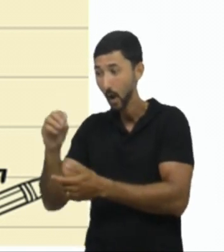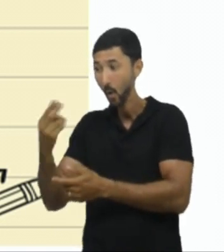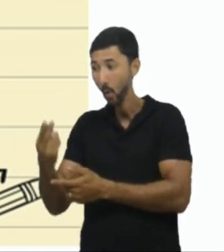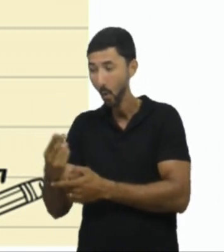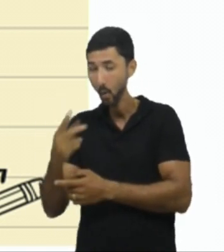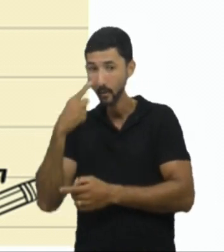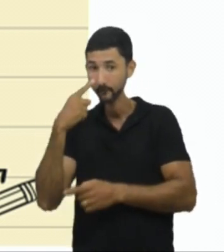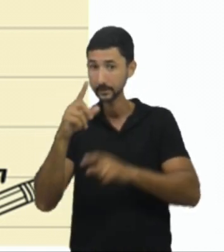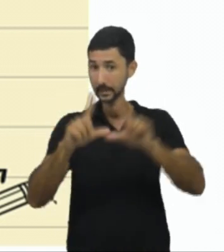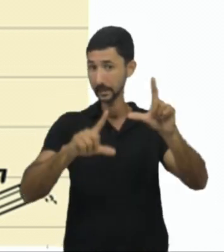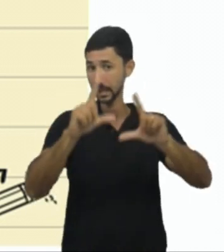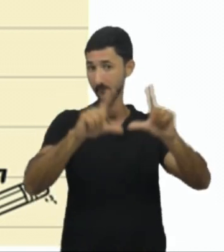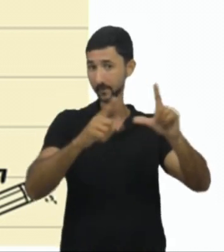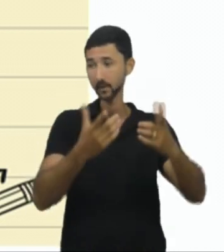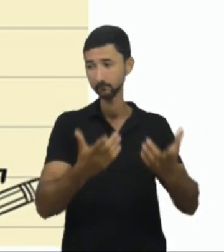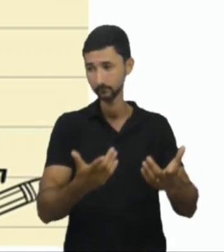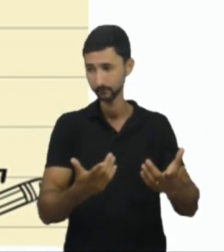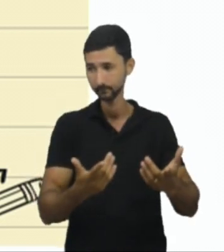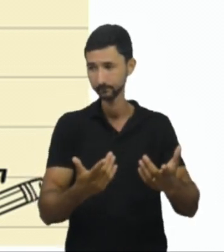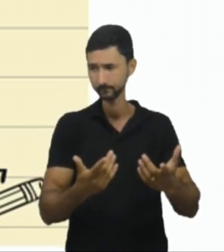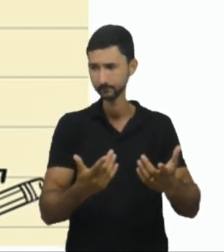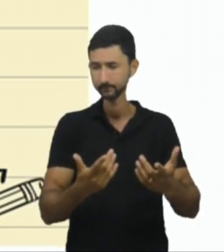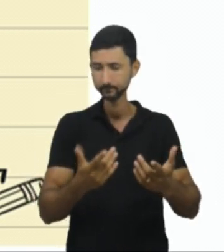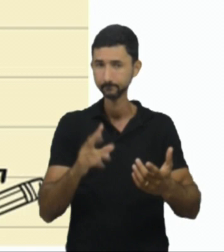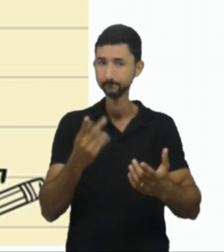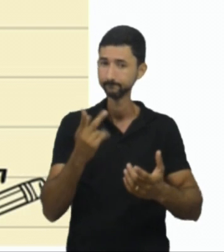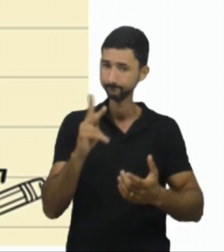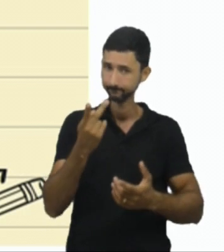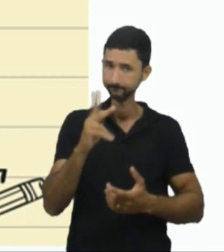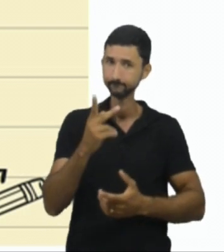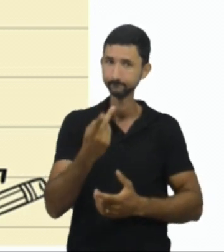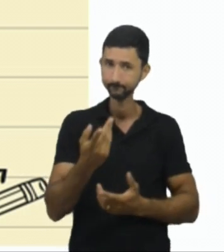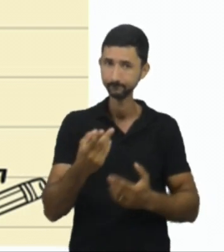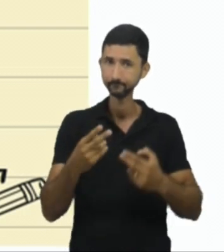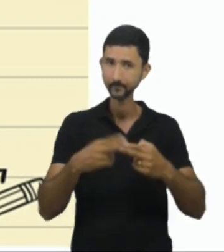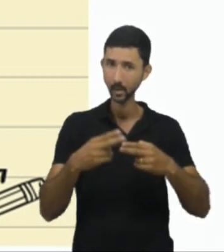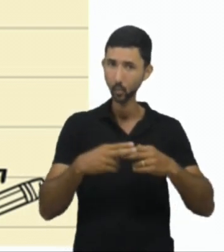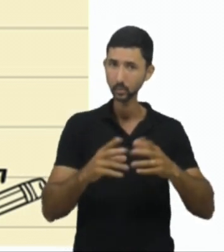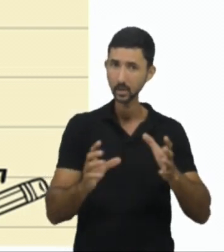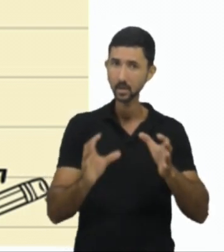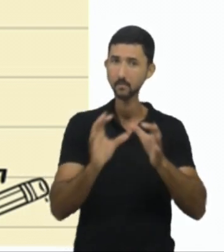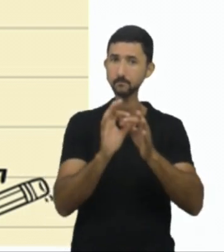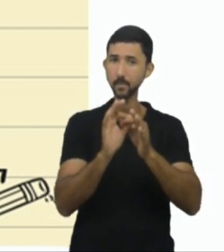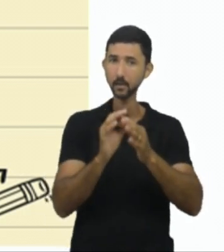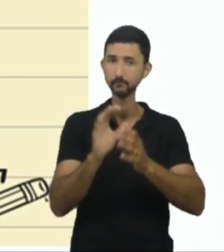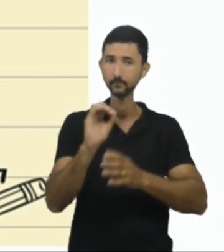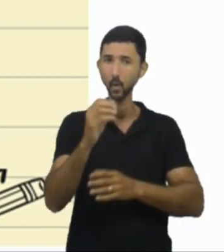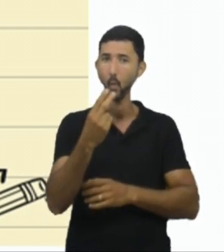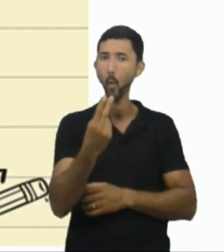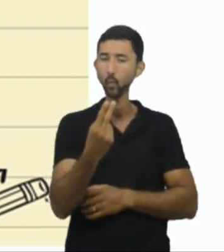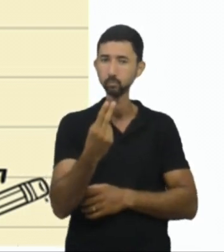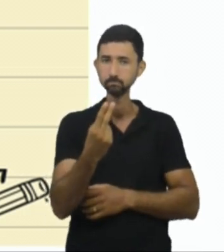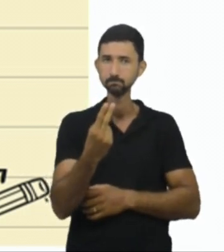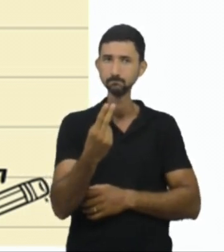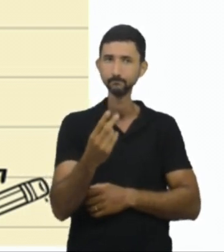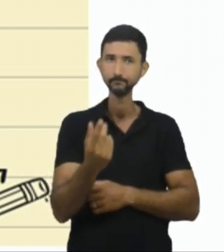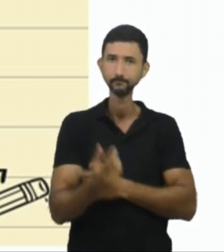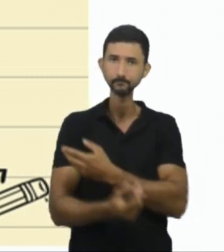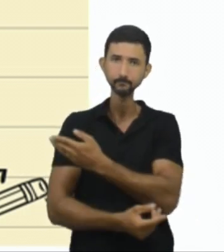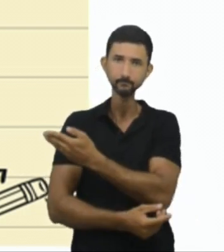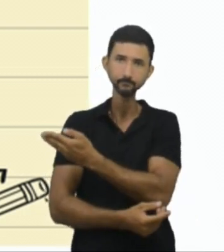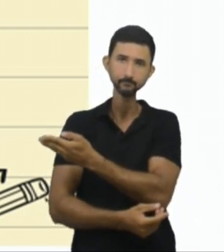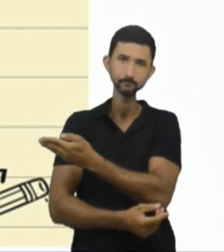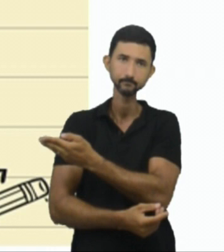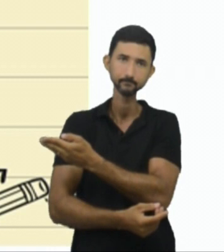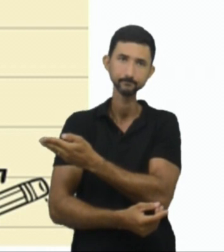você assiste vídeo na internet. Nesse caso, ela está usando conectores, que são esses dois aqui,